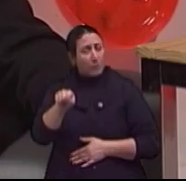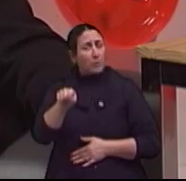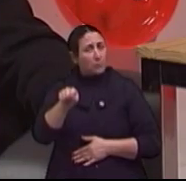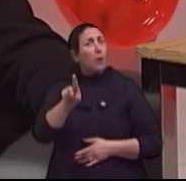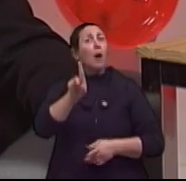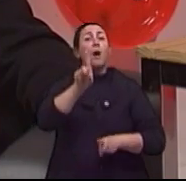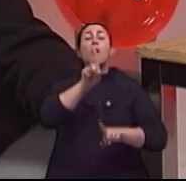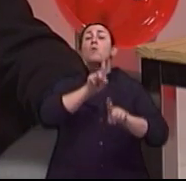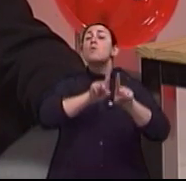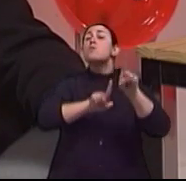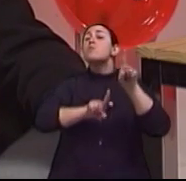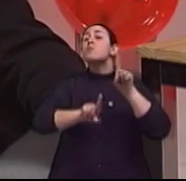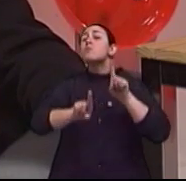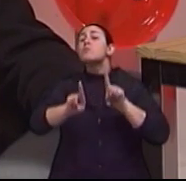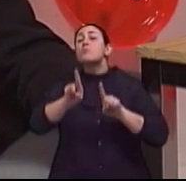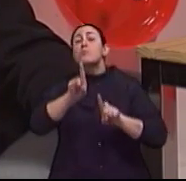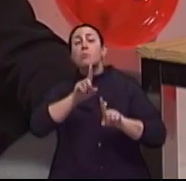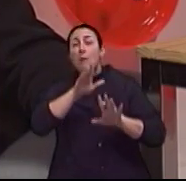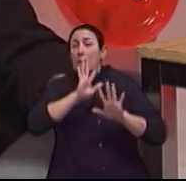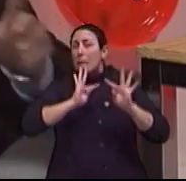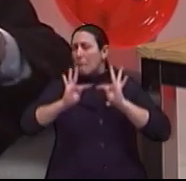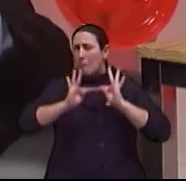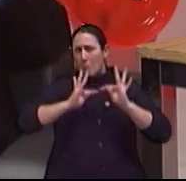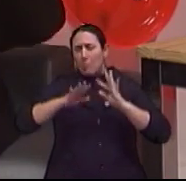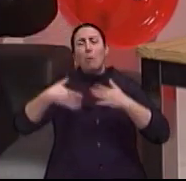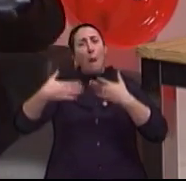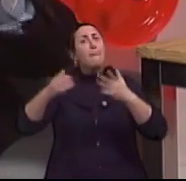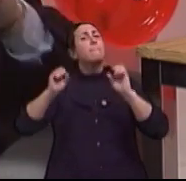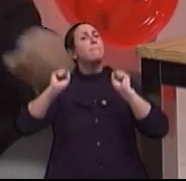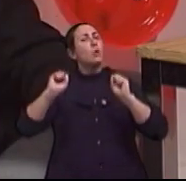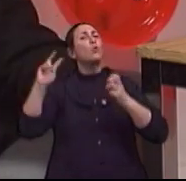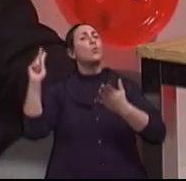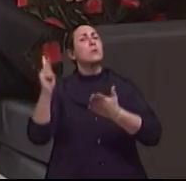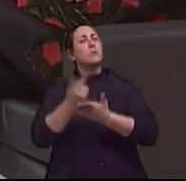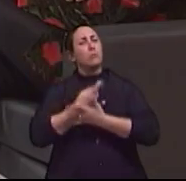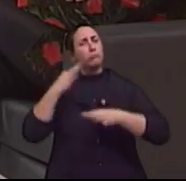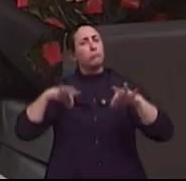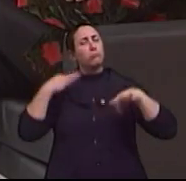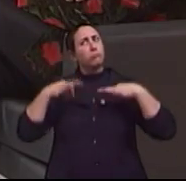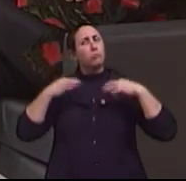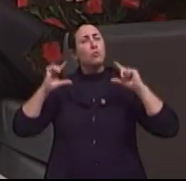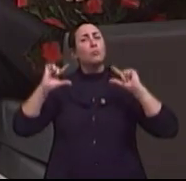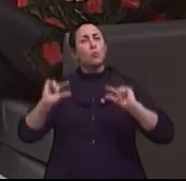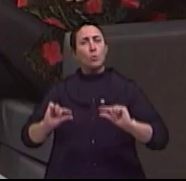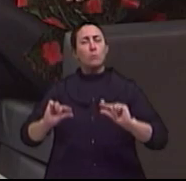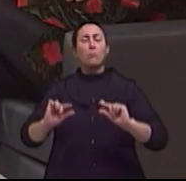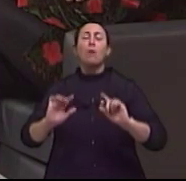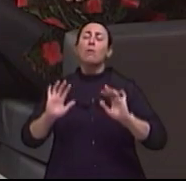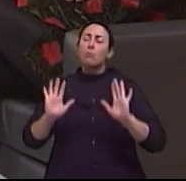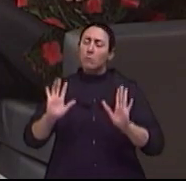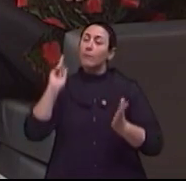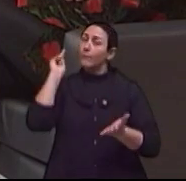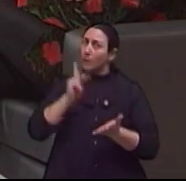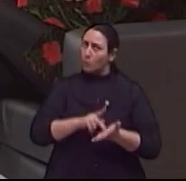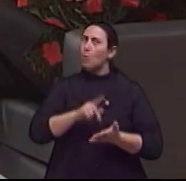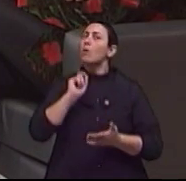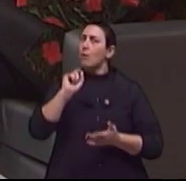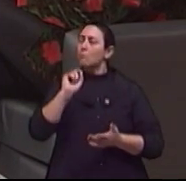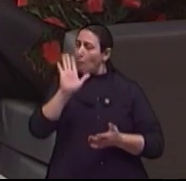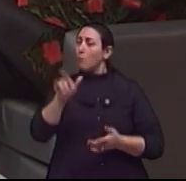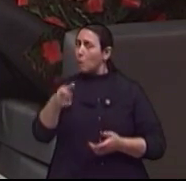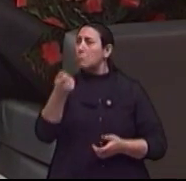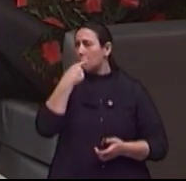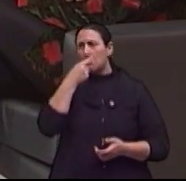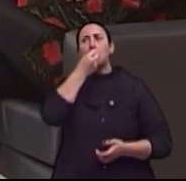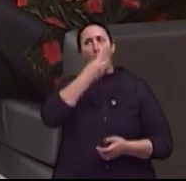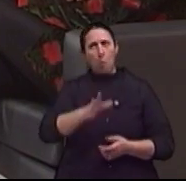em algum momento do seu tratamento pode diminuir a libido primeiro lugar primeiro argumento e funciona bem